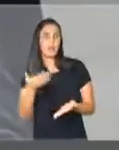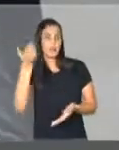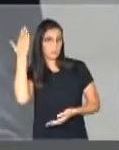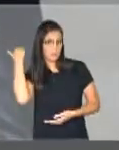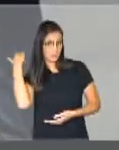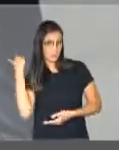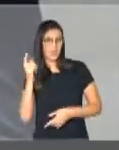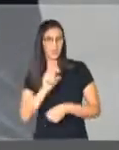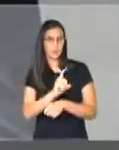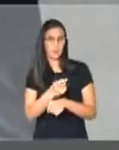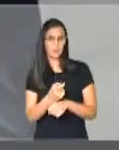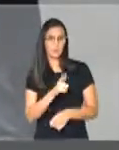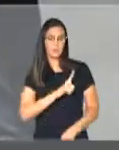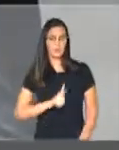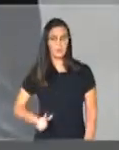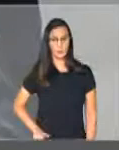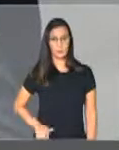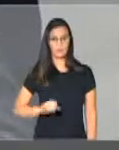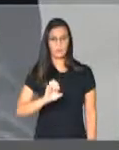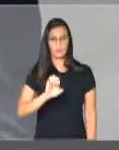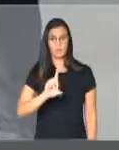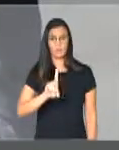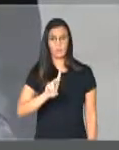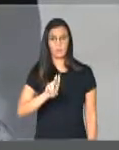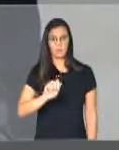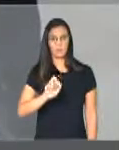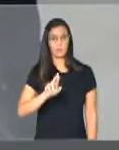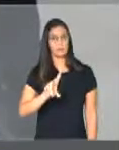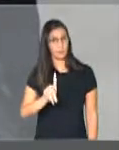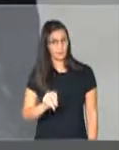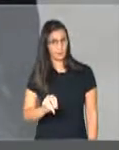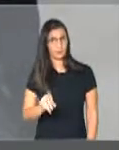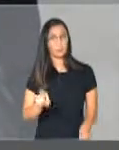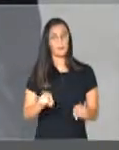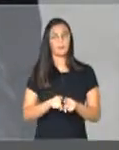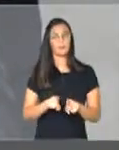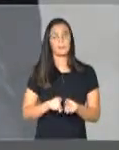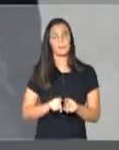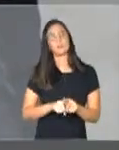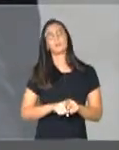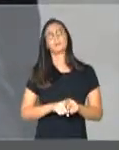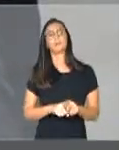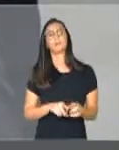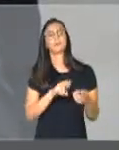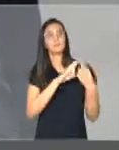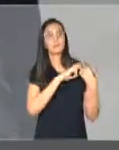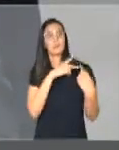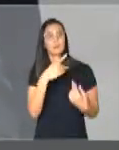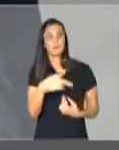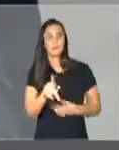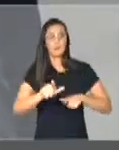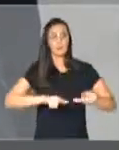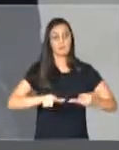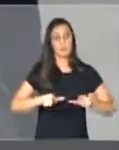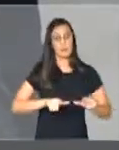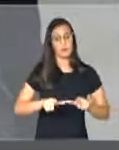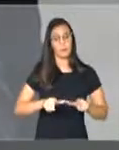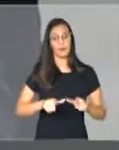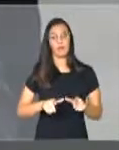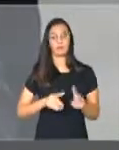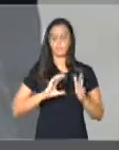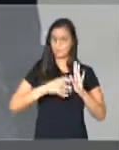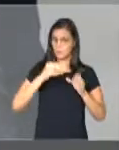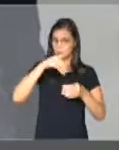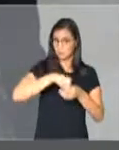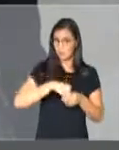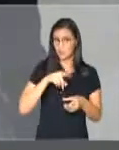foi do ex-governador Eduardo Campos, mas sobretudo na desincumbência das suas tarefas parlamentares, demonstra nesta casa